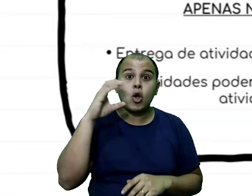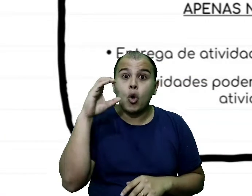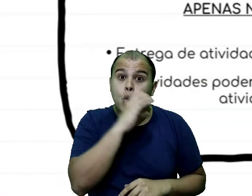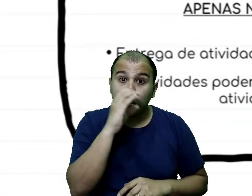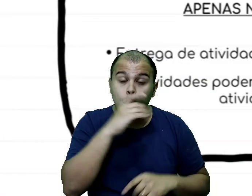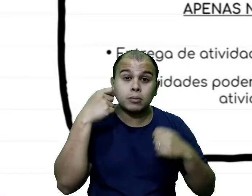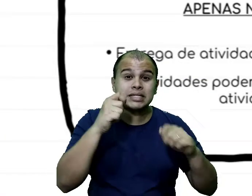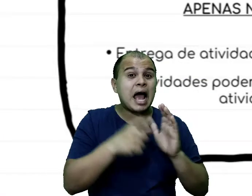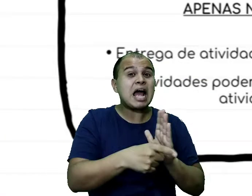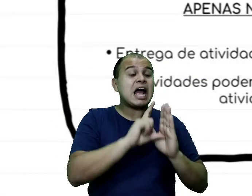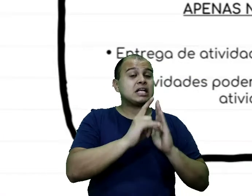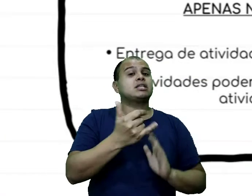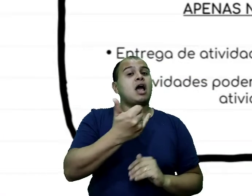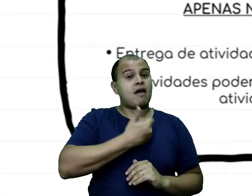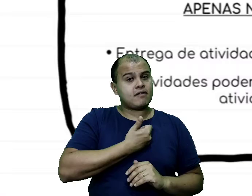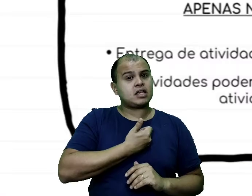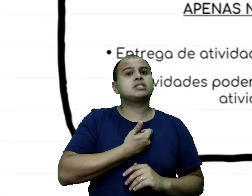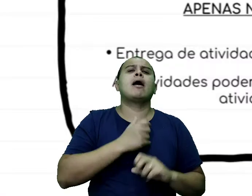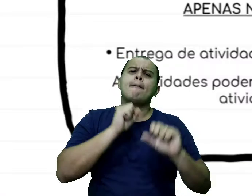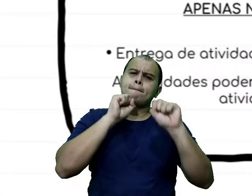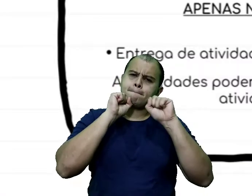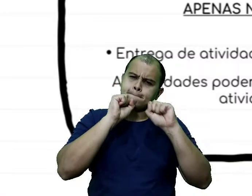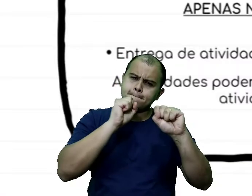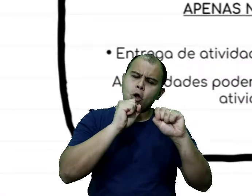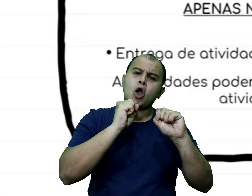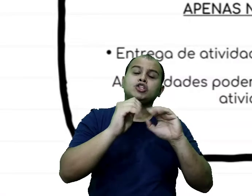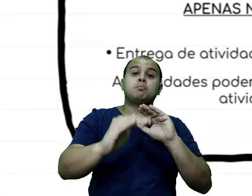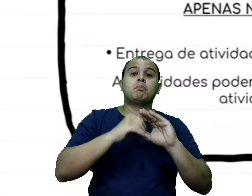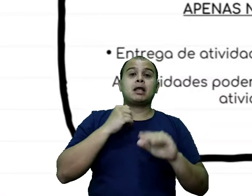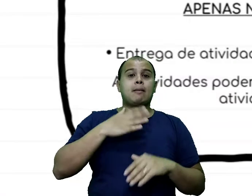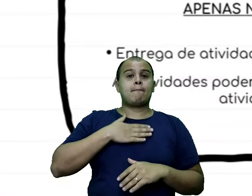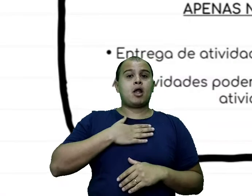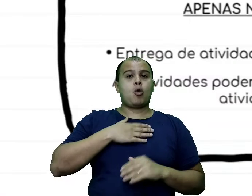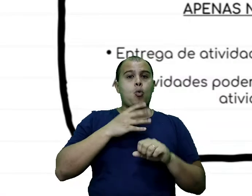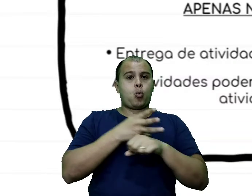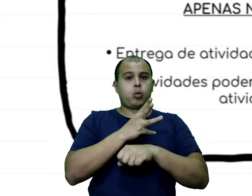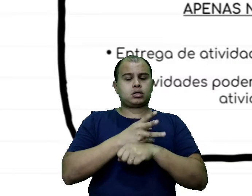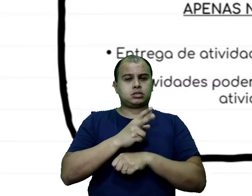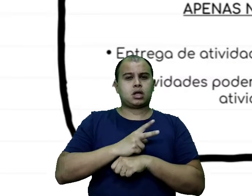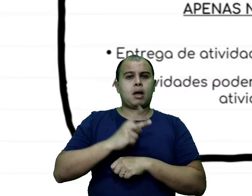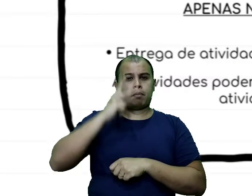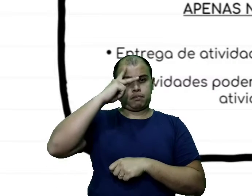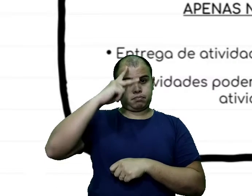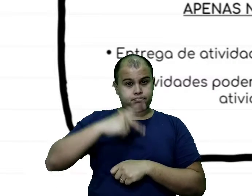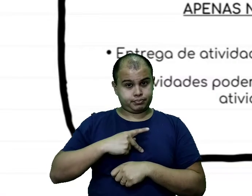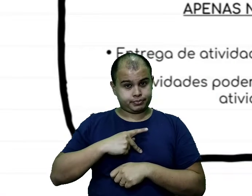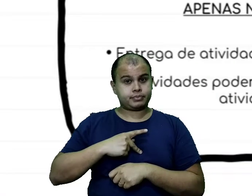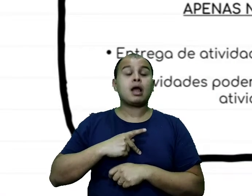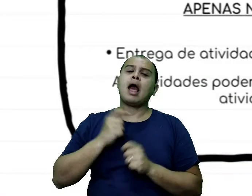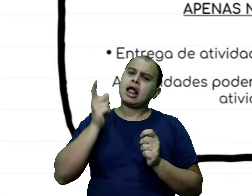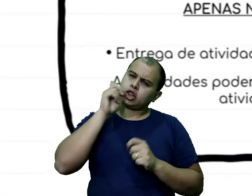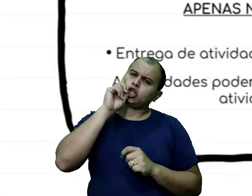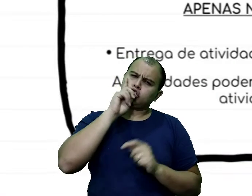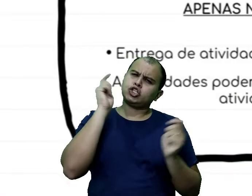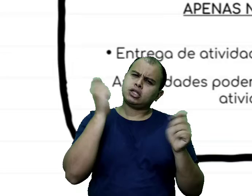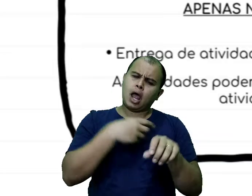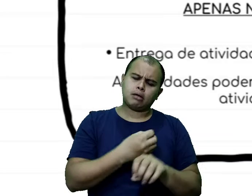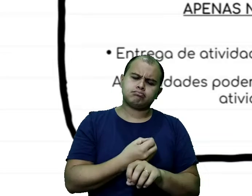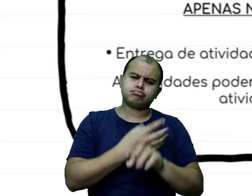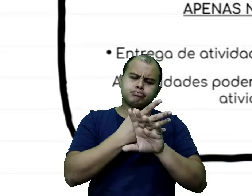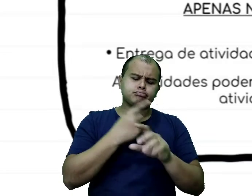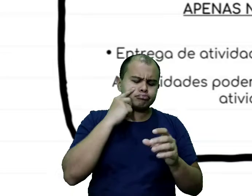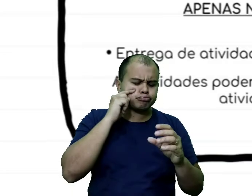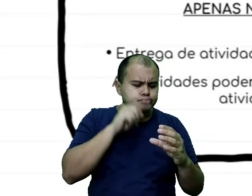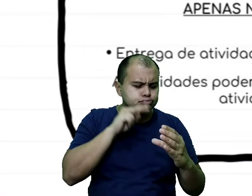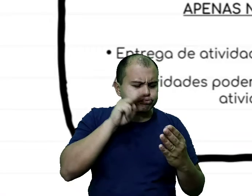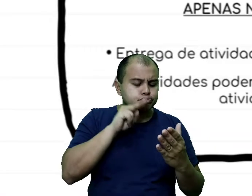uma dúvida um pouco mais urgente, que precisa que seja visto antes, a gente pede para vocês enviarem no particular, porque aí todo